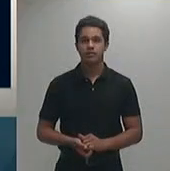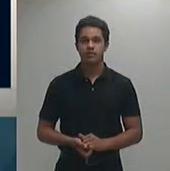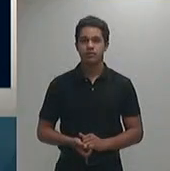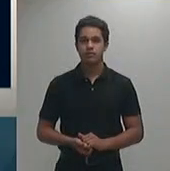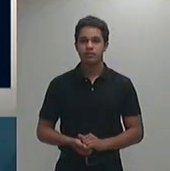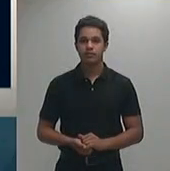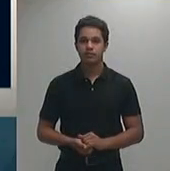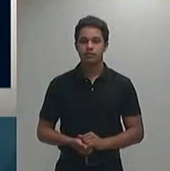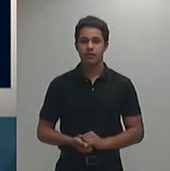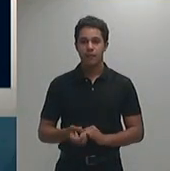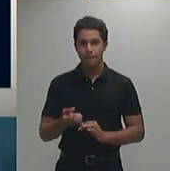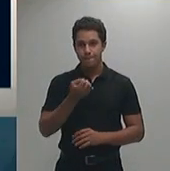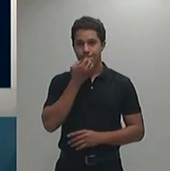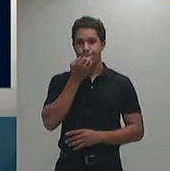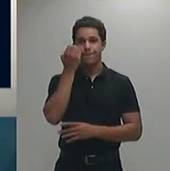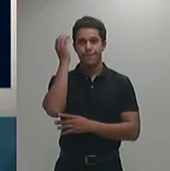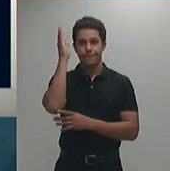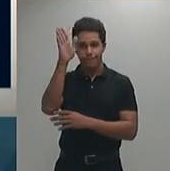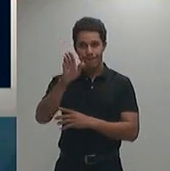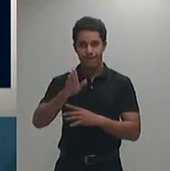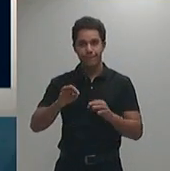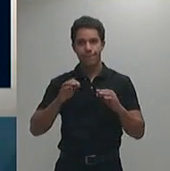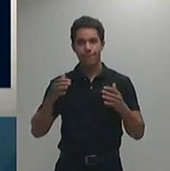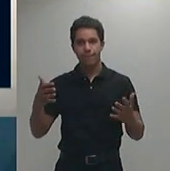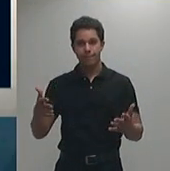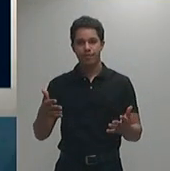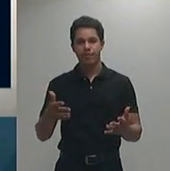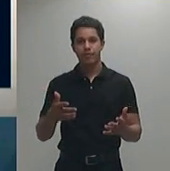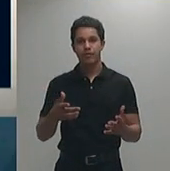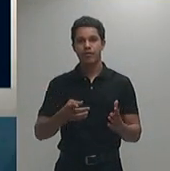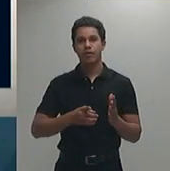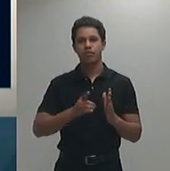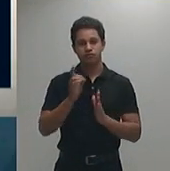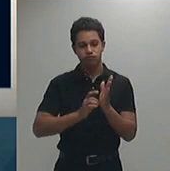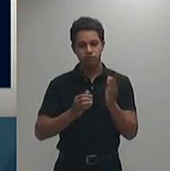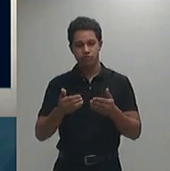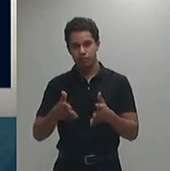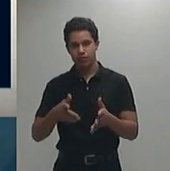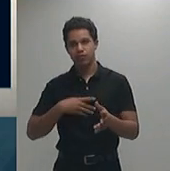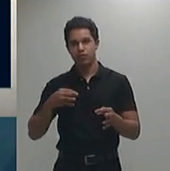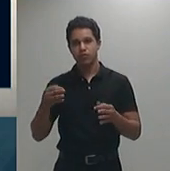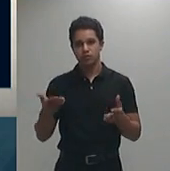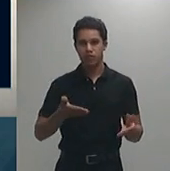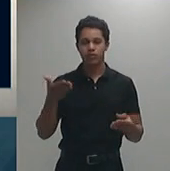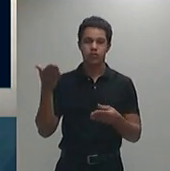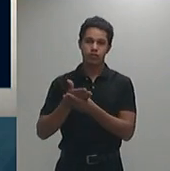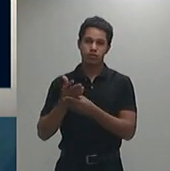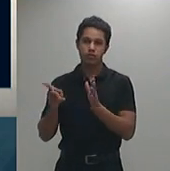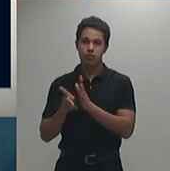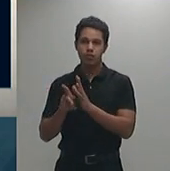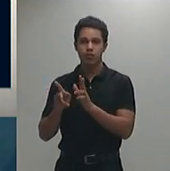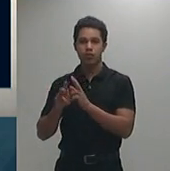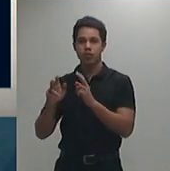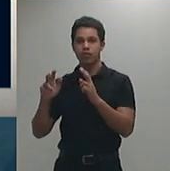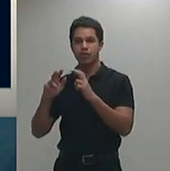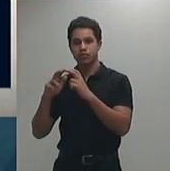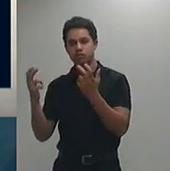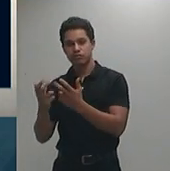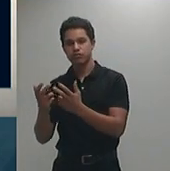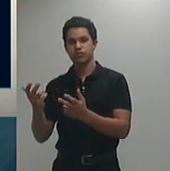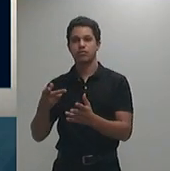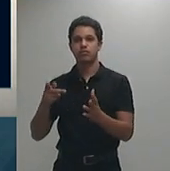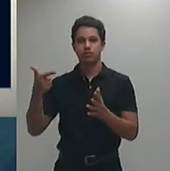Boa tarde a todos declarou abertos os trabalhos desta sessão ordinária da segunda sessão